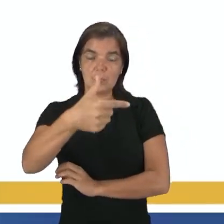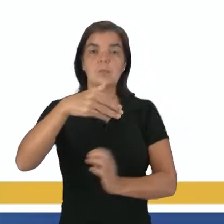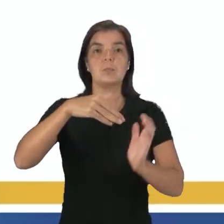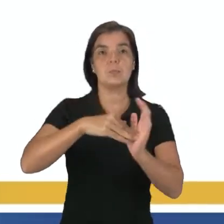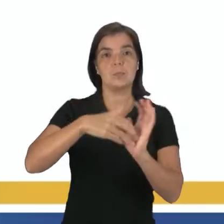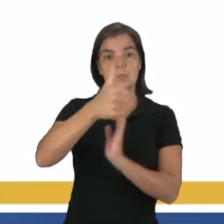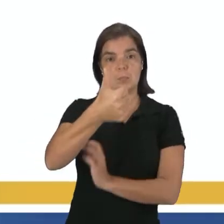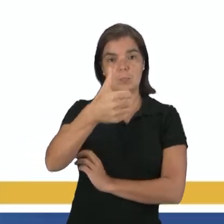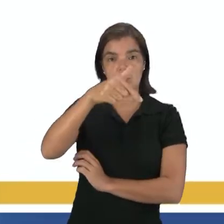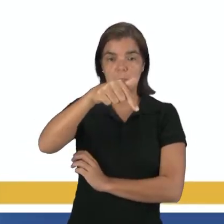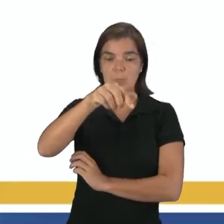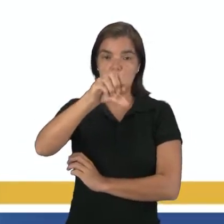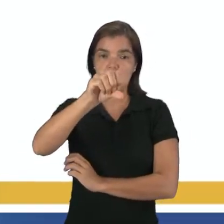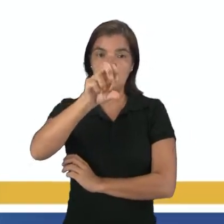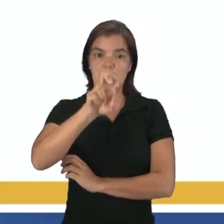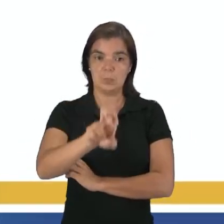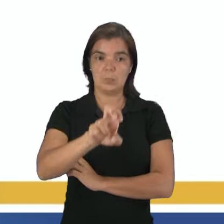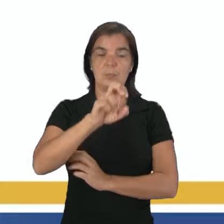1792 até